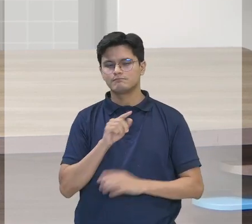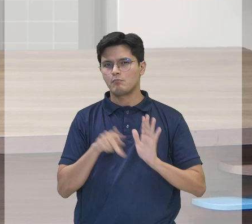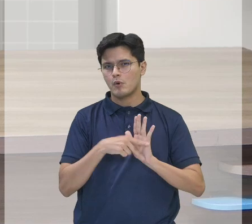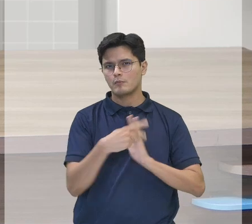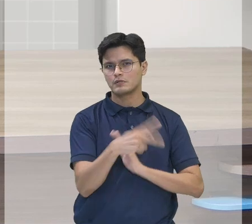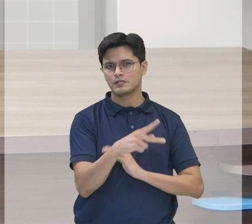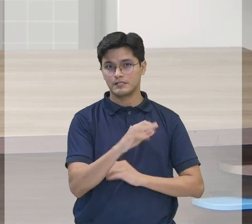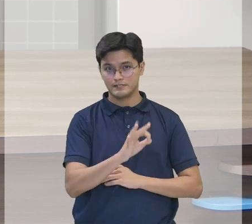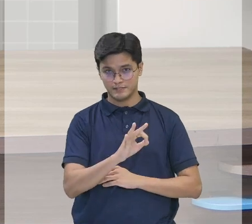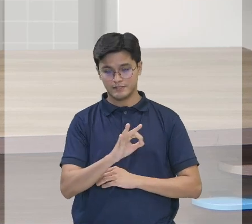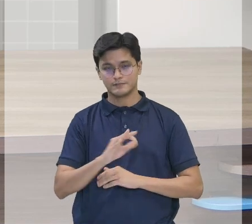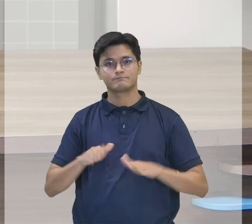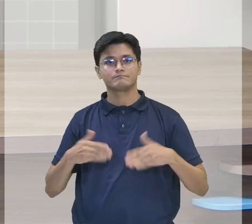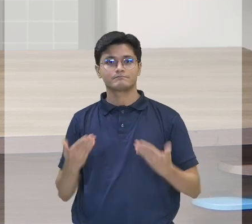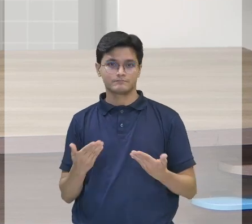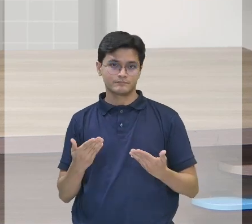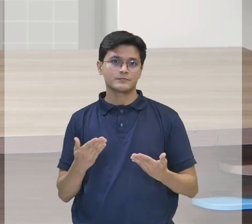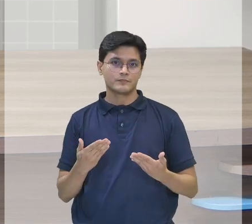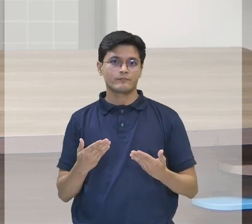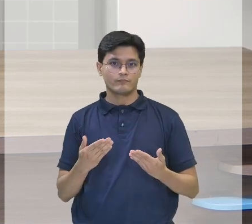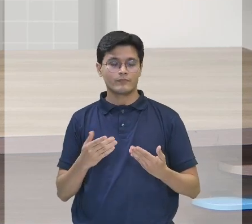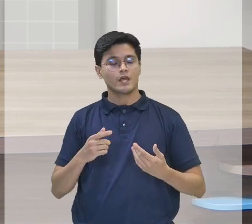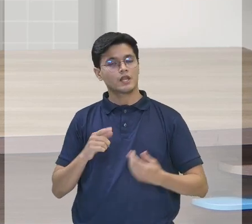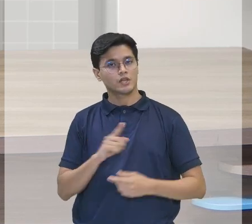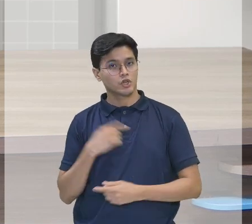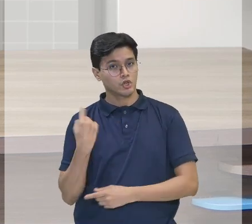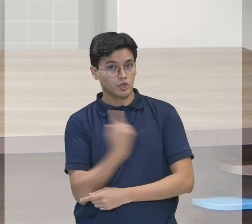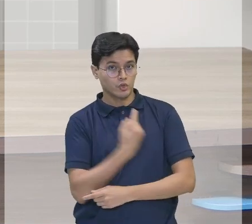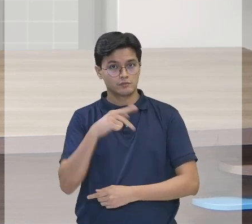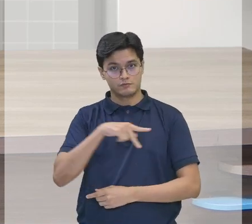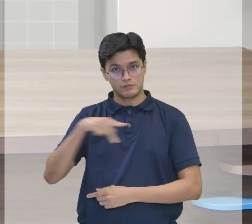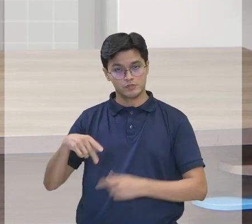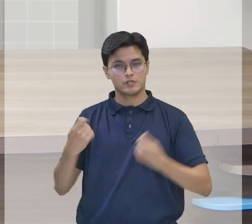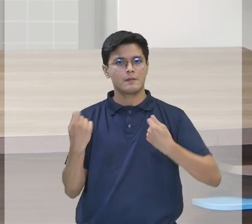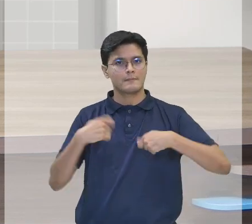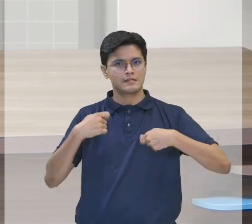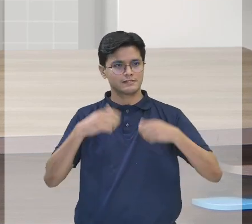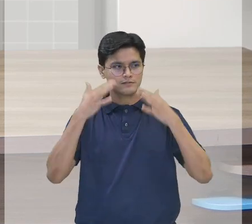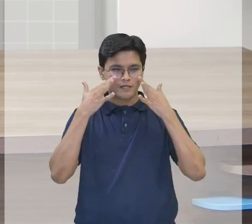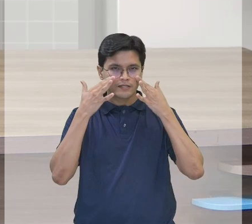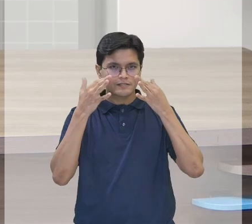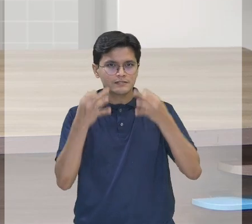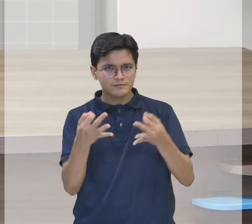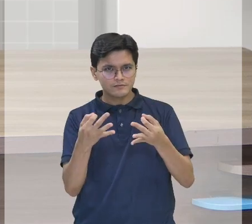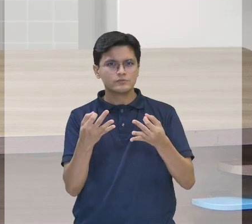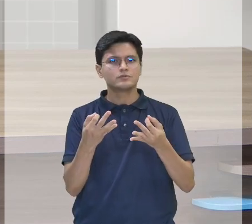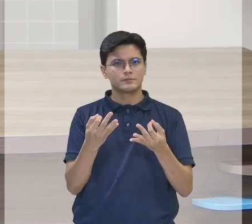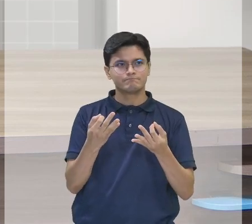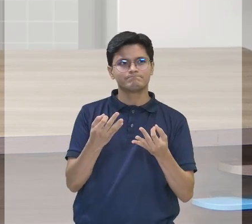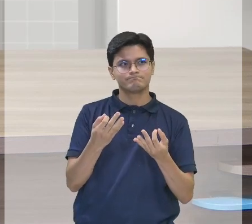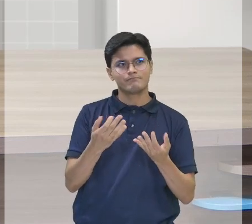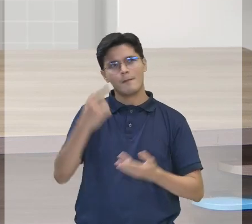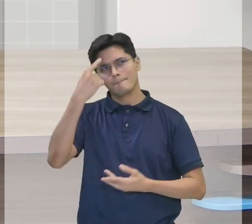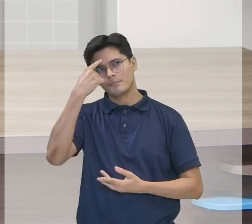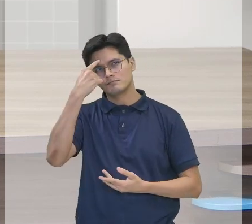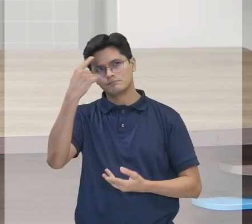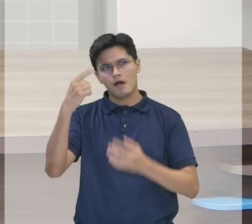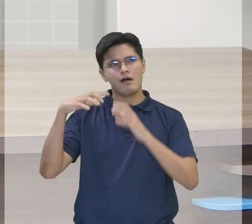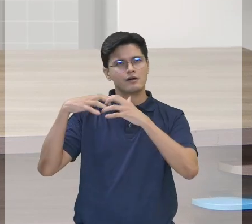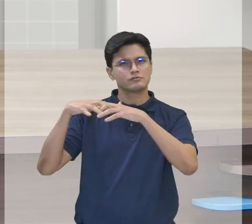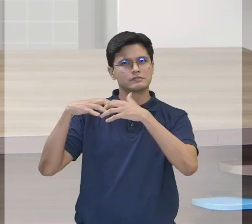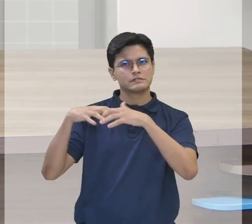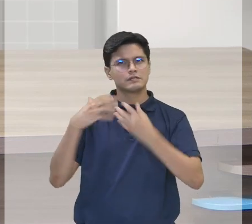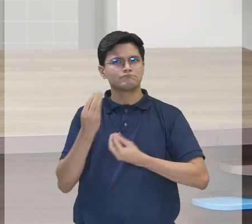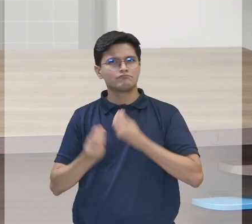de matemática, a gente tem que prestar atenção e dar uma olhadinha com um carinho um pouquinho mais especial e ver de que maneira esse aluno se